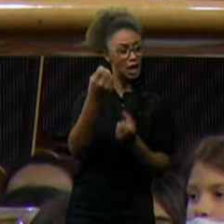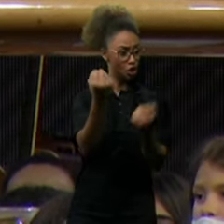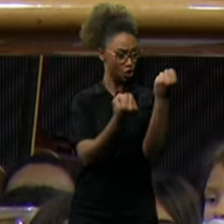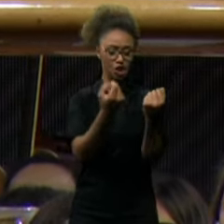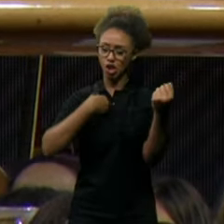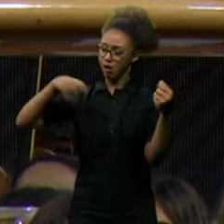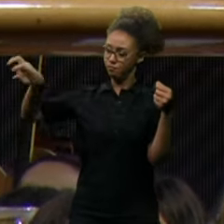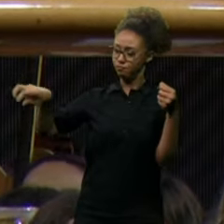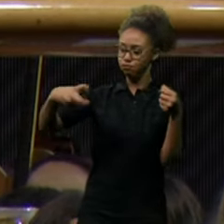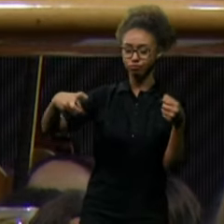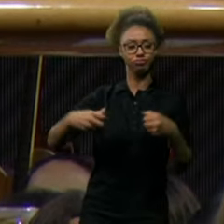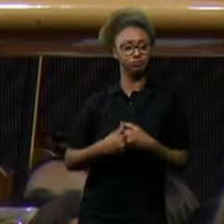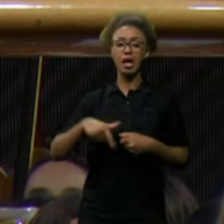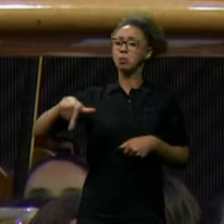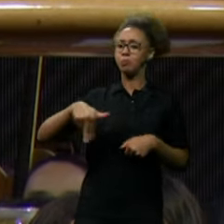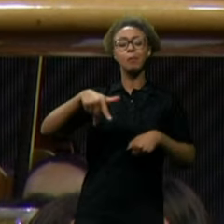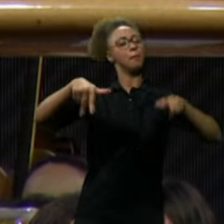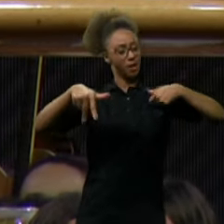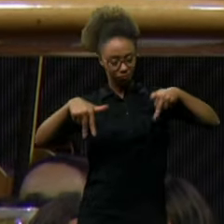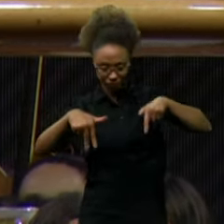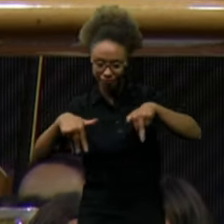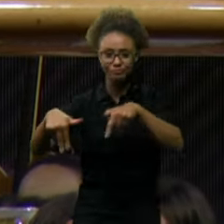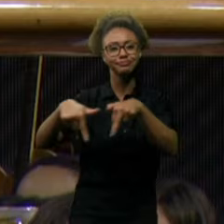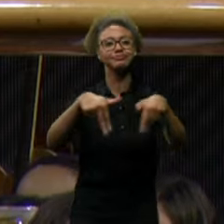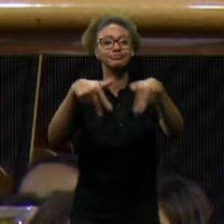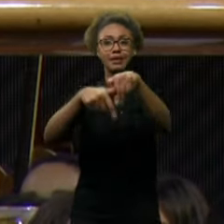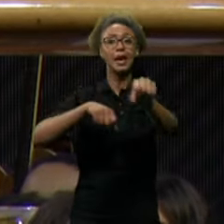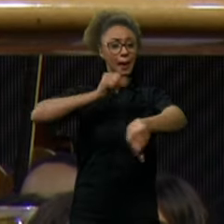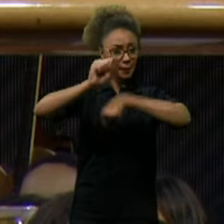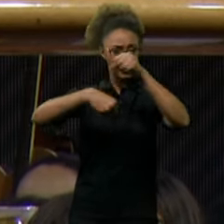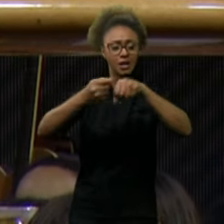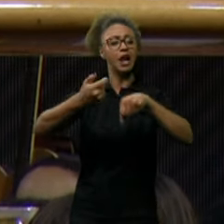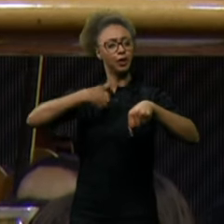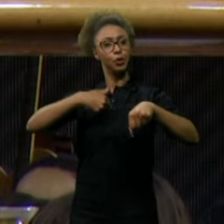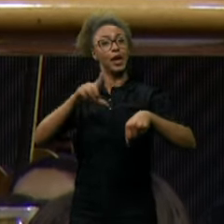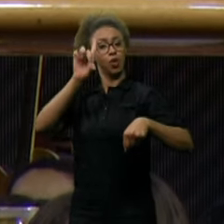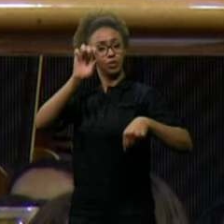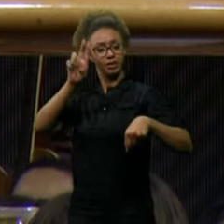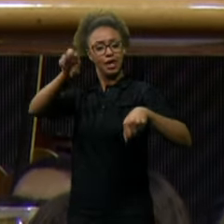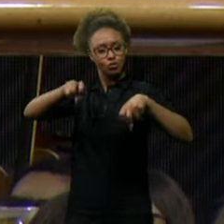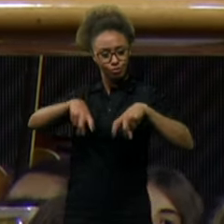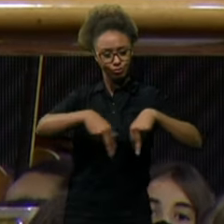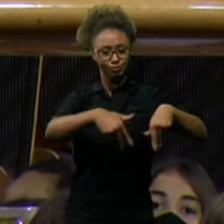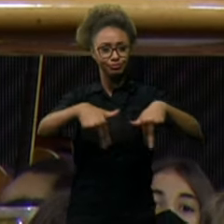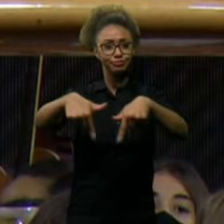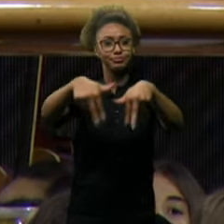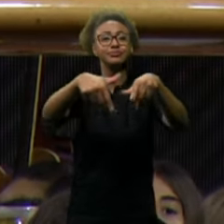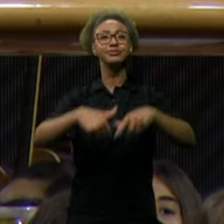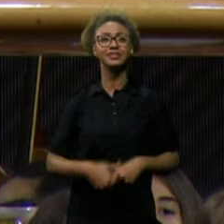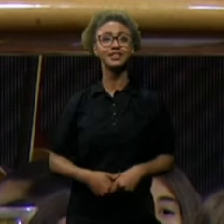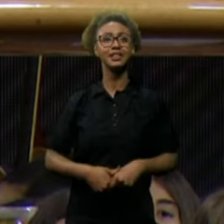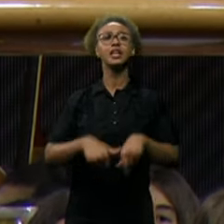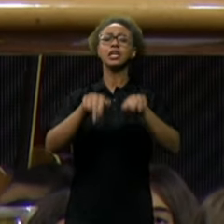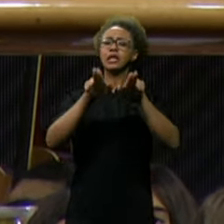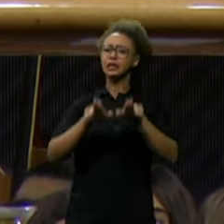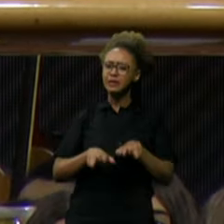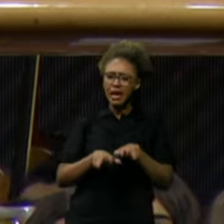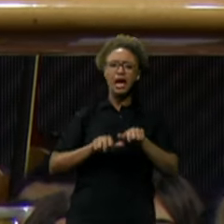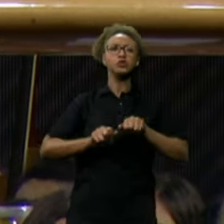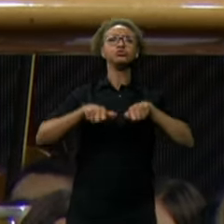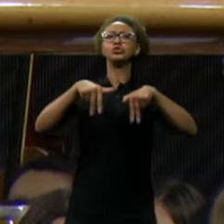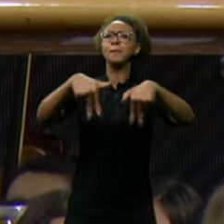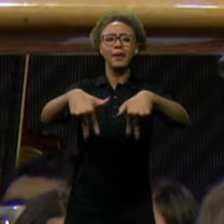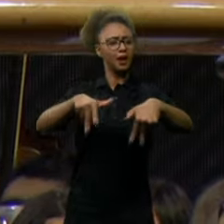dirigir comigo a pé comigo bicicleta comigo deitado comigo de pé